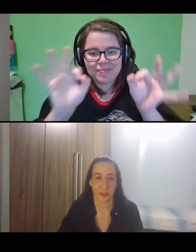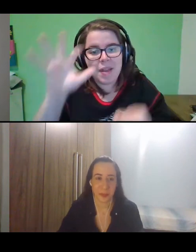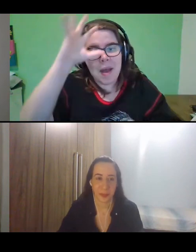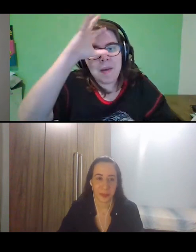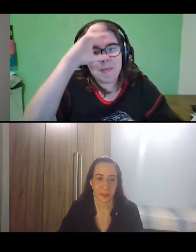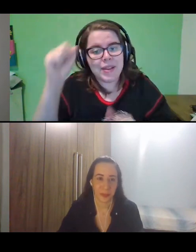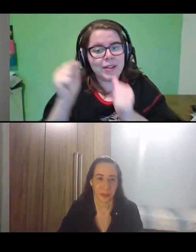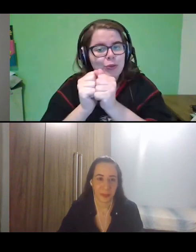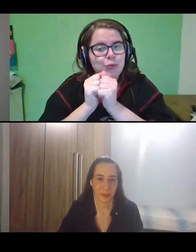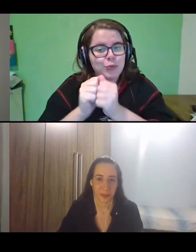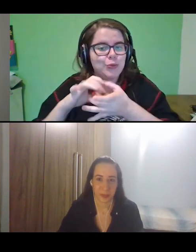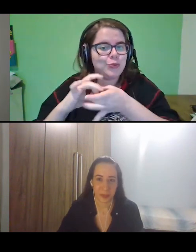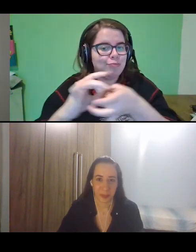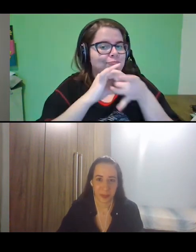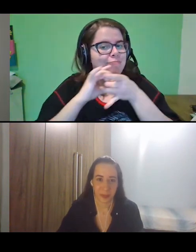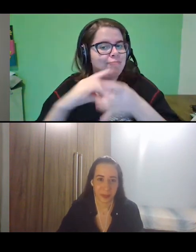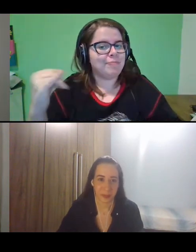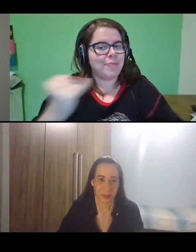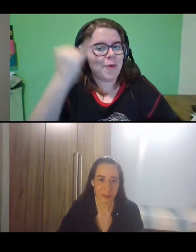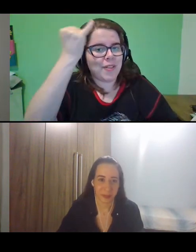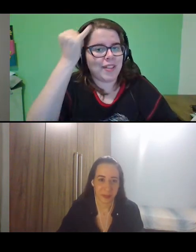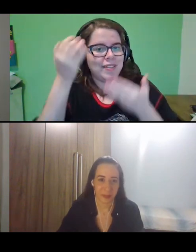juntos? Veja aí, Lê.